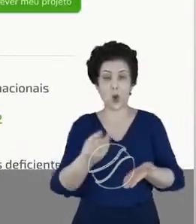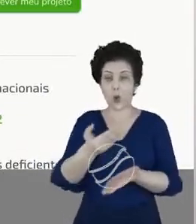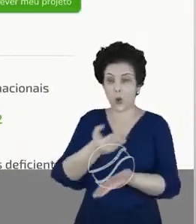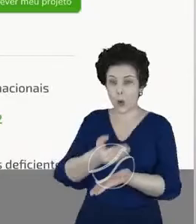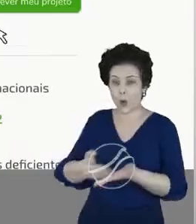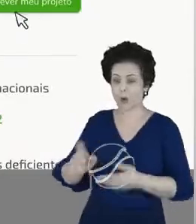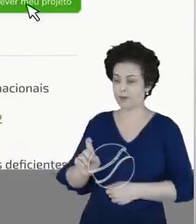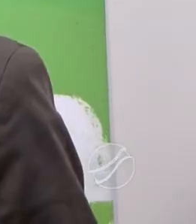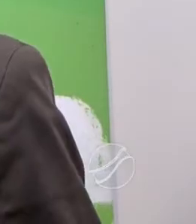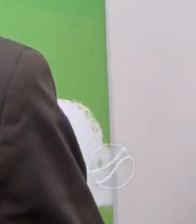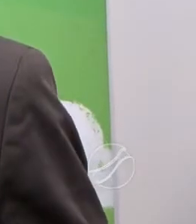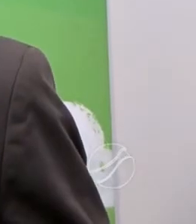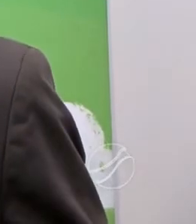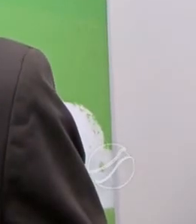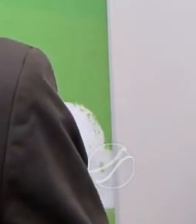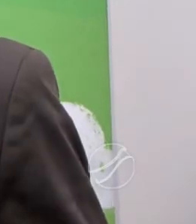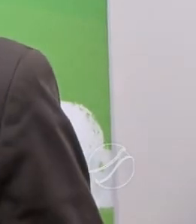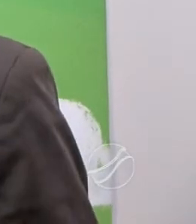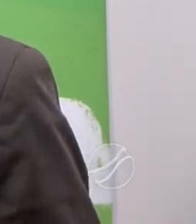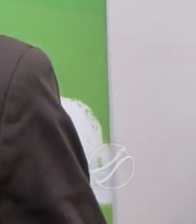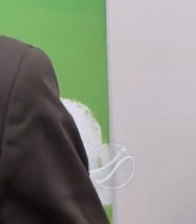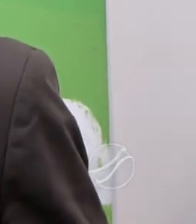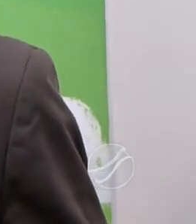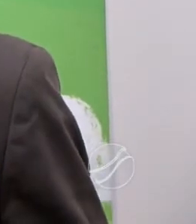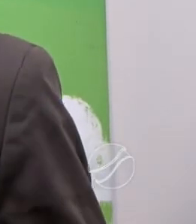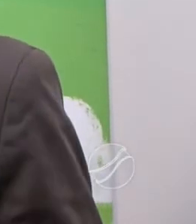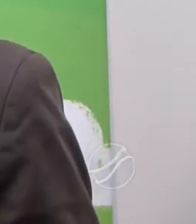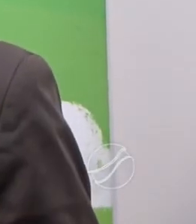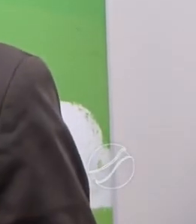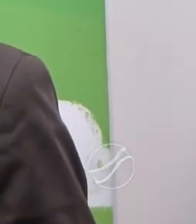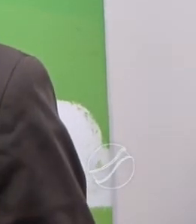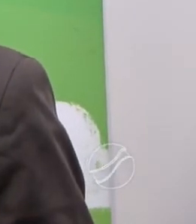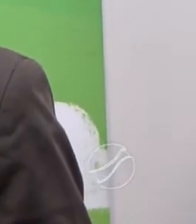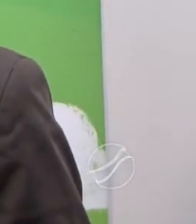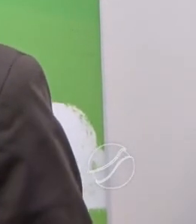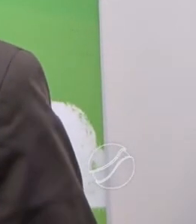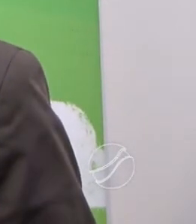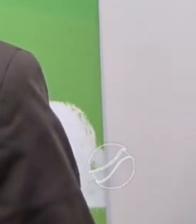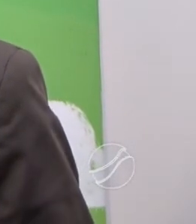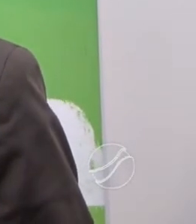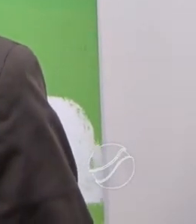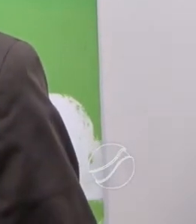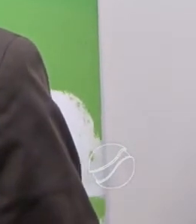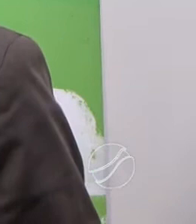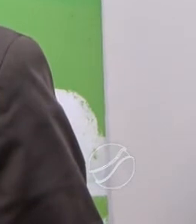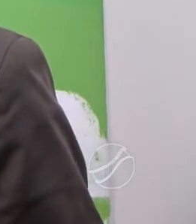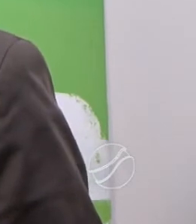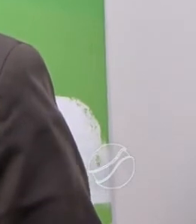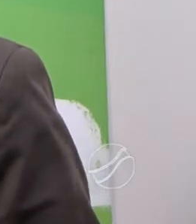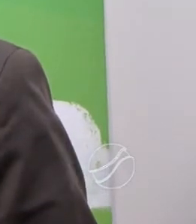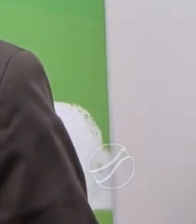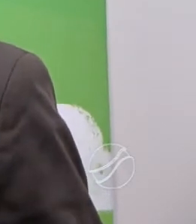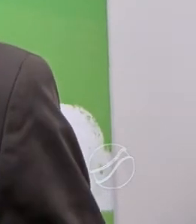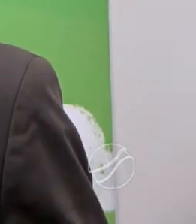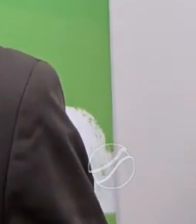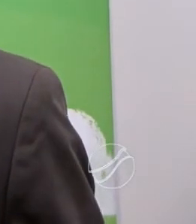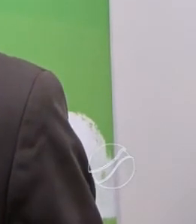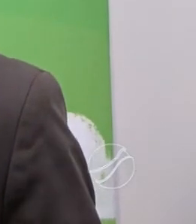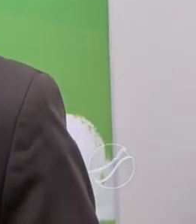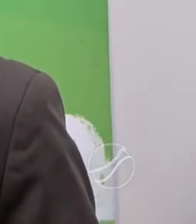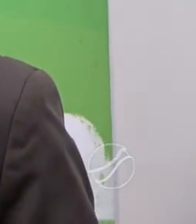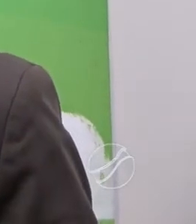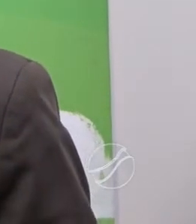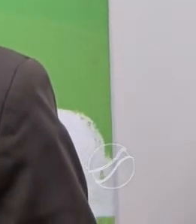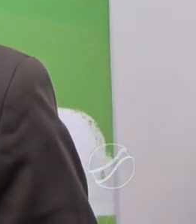de um milhão de 82 mil e aqui para para nossa cidade para quando se Lacerda um valor de 144 mil e